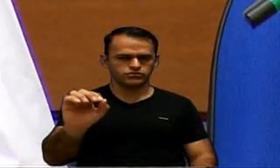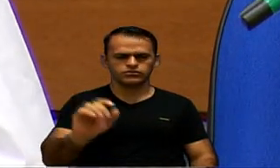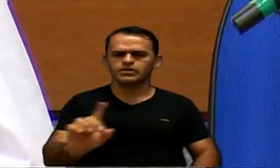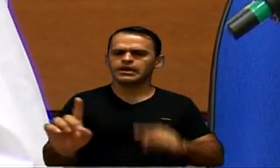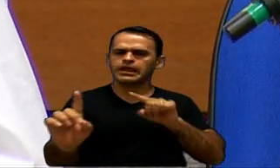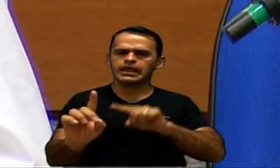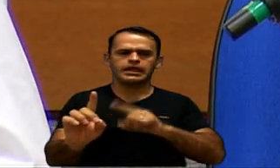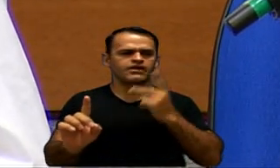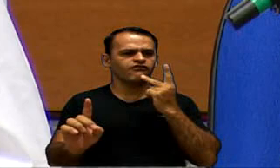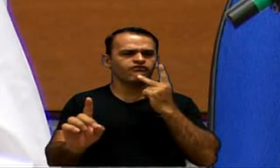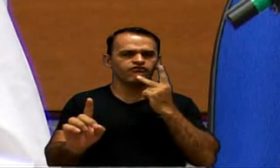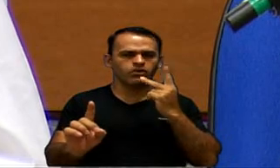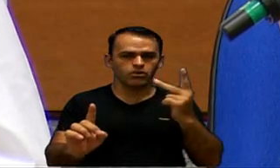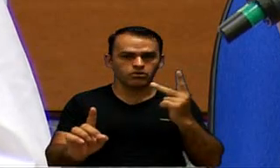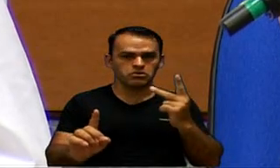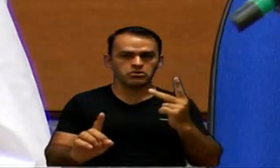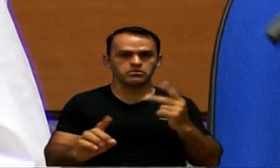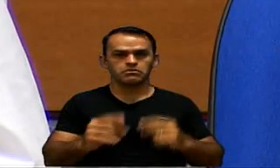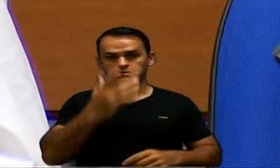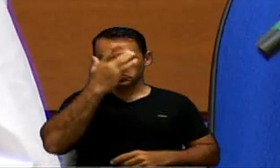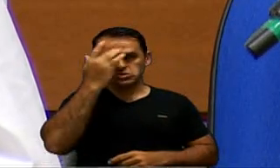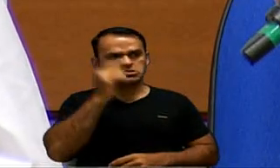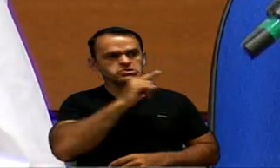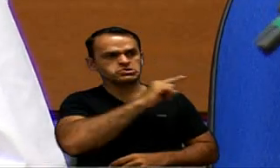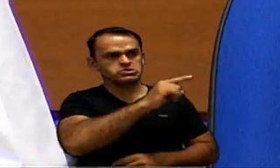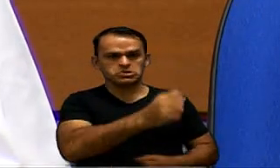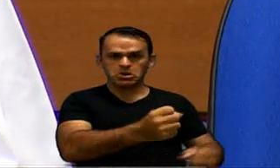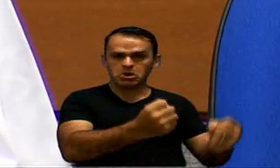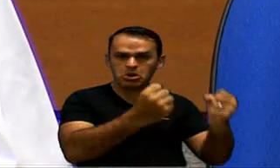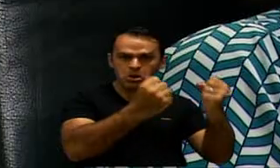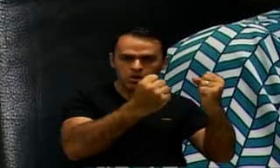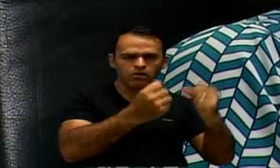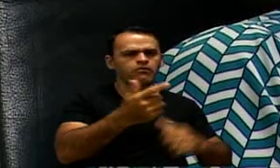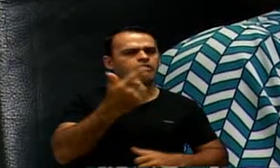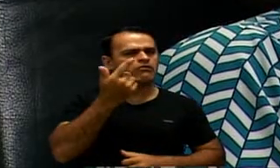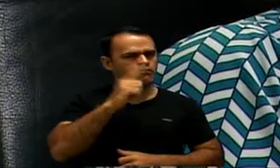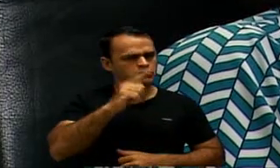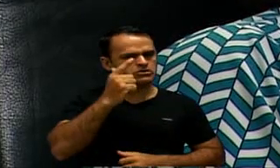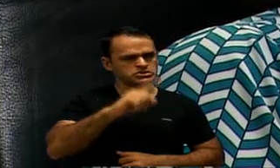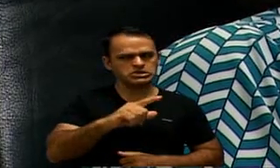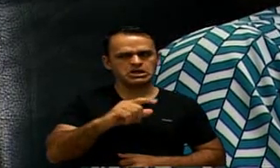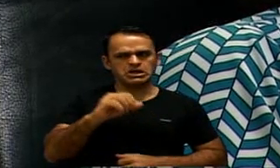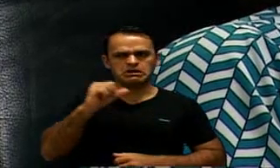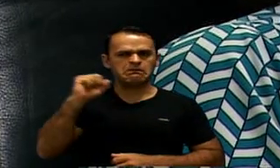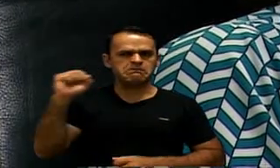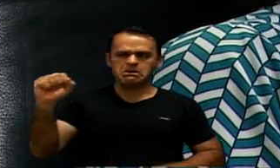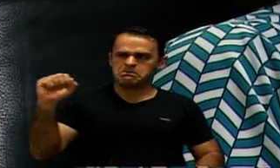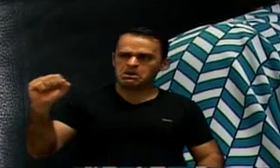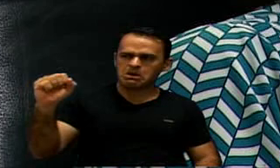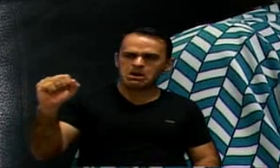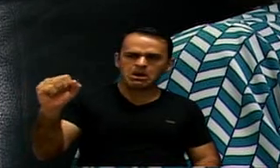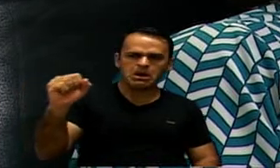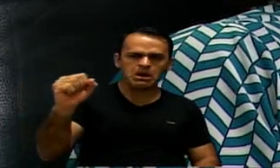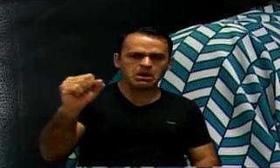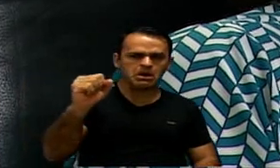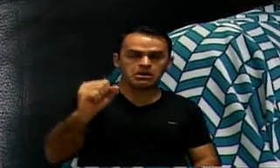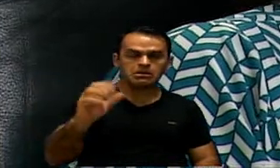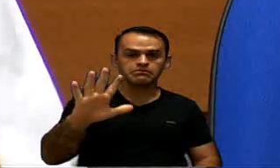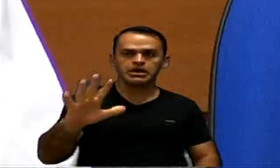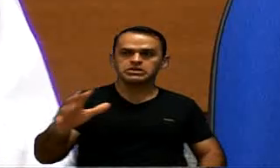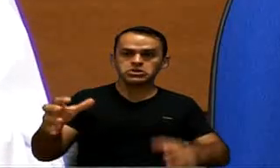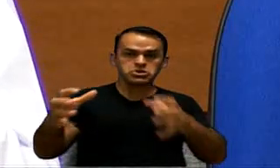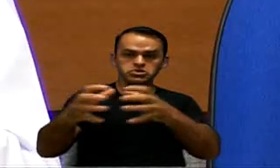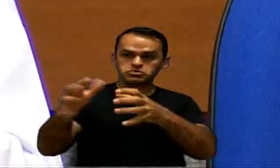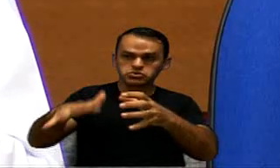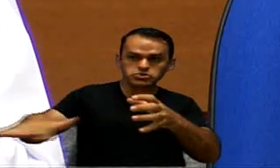os poderosos podem matar uma, duas, três rosas, mas jamais conseguirão deter a primavera